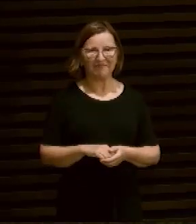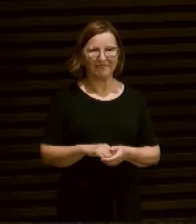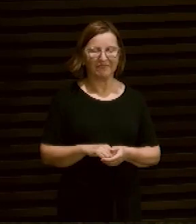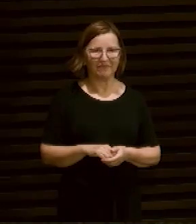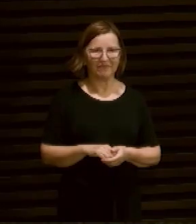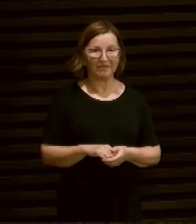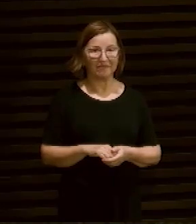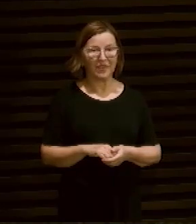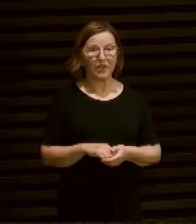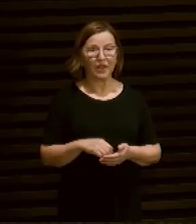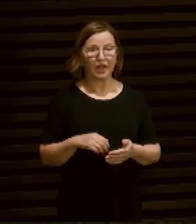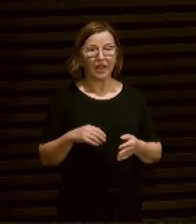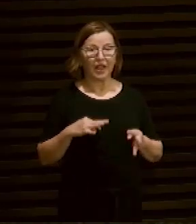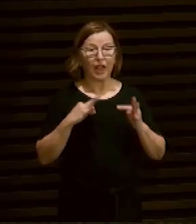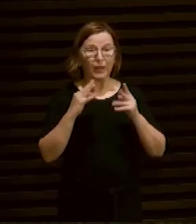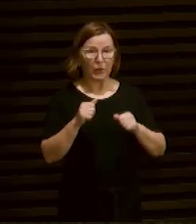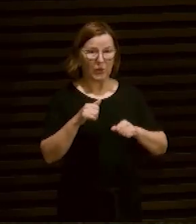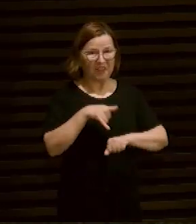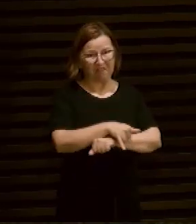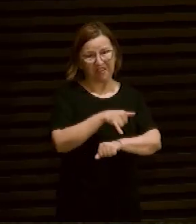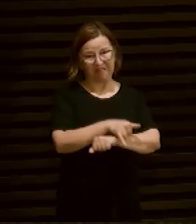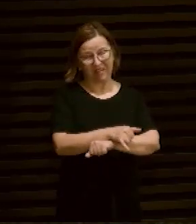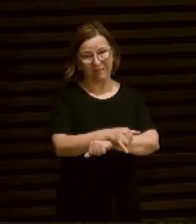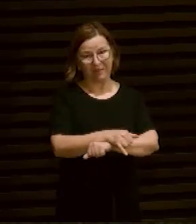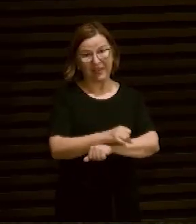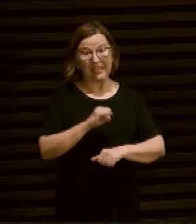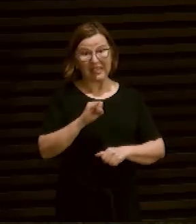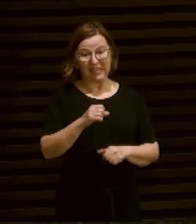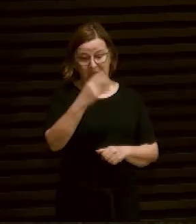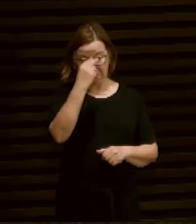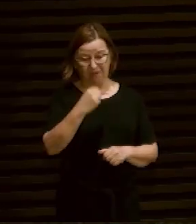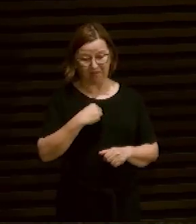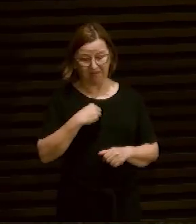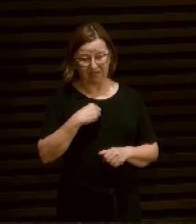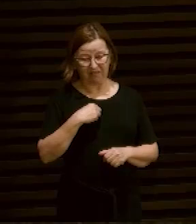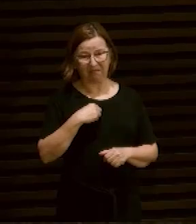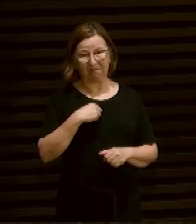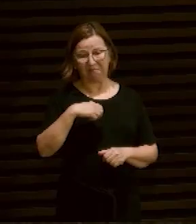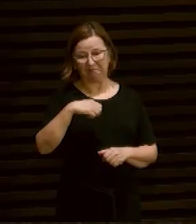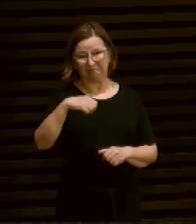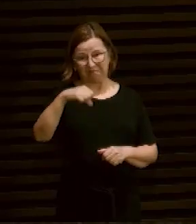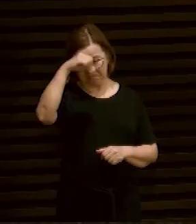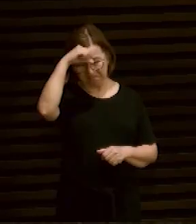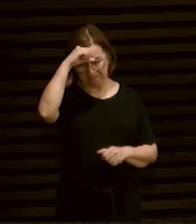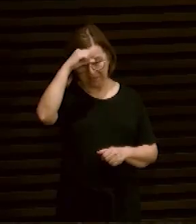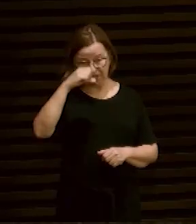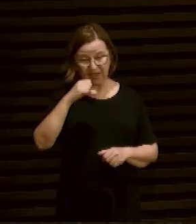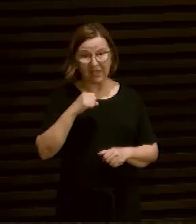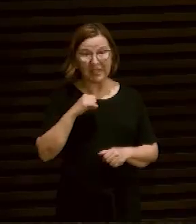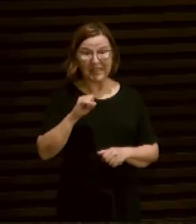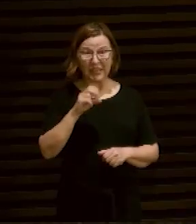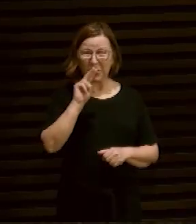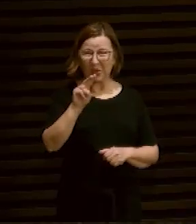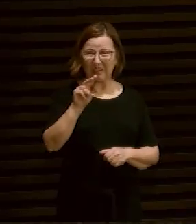é falho. Então, quando eu olho para mim, me deprimo. Quando eu olho para os outros, eu me decepciono. Mas quando